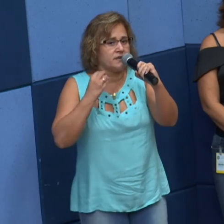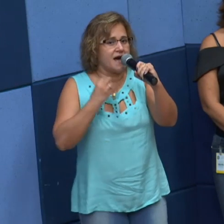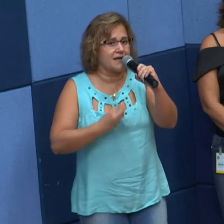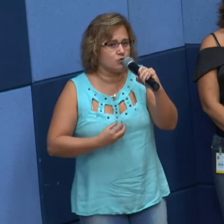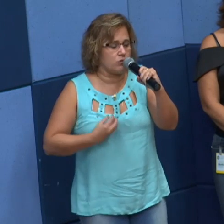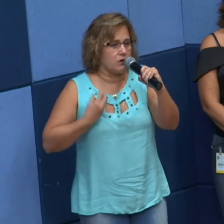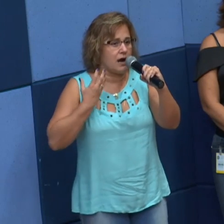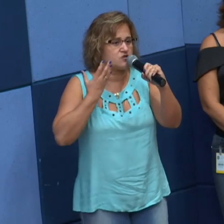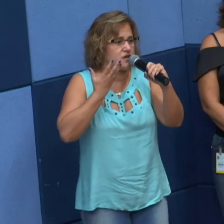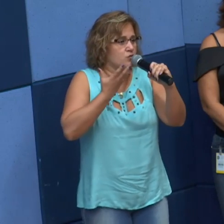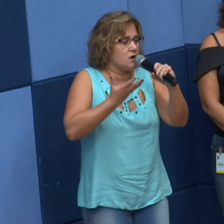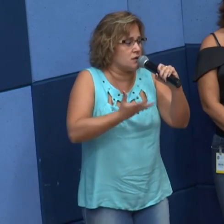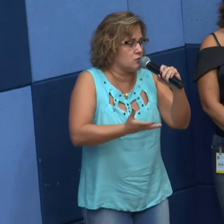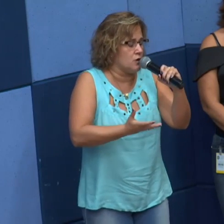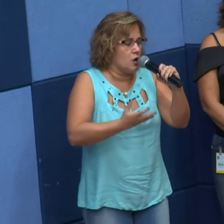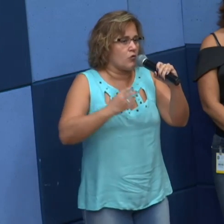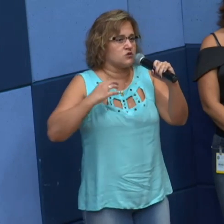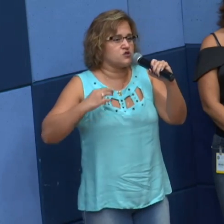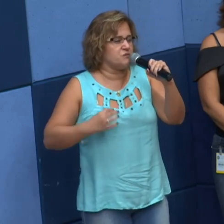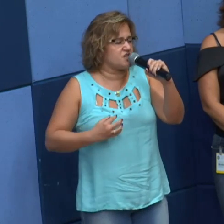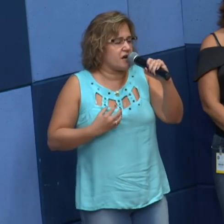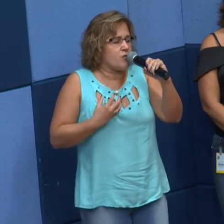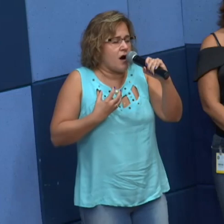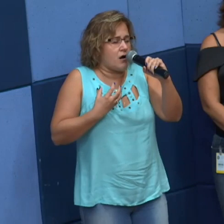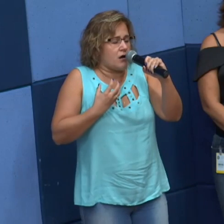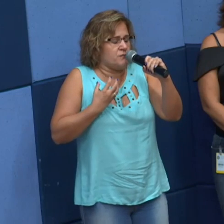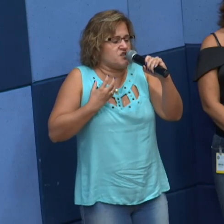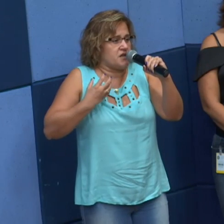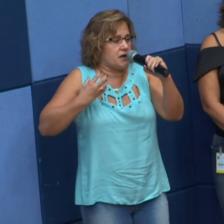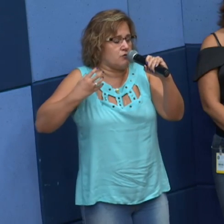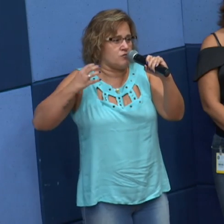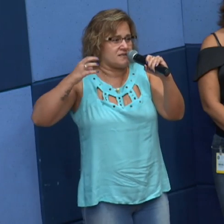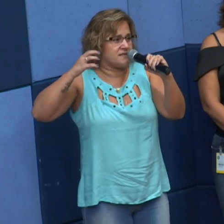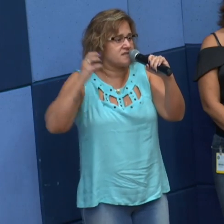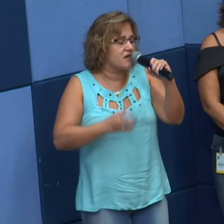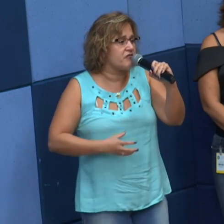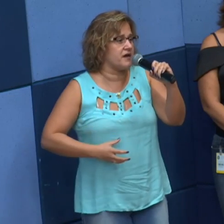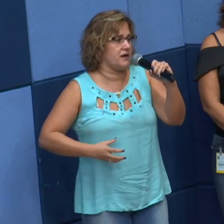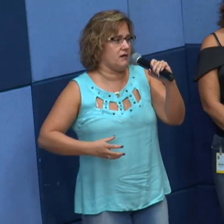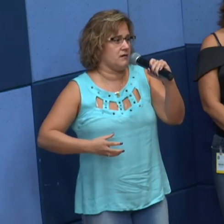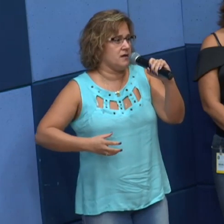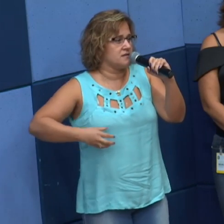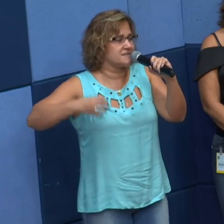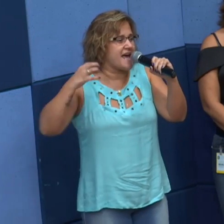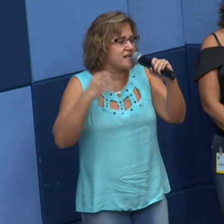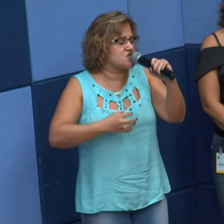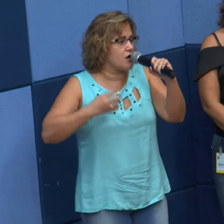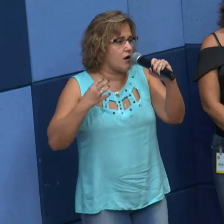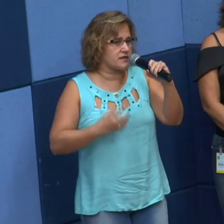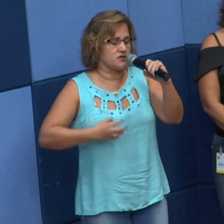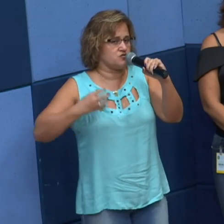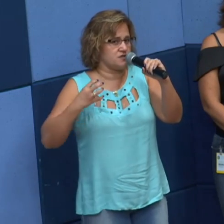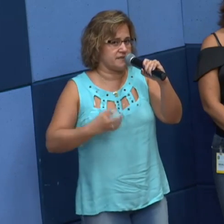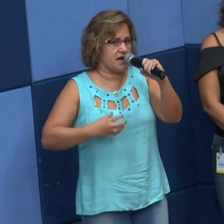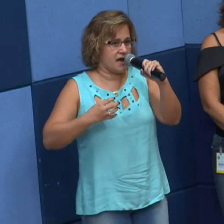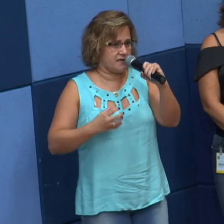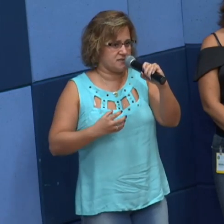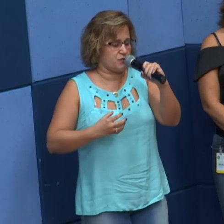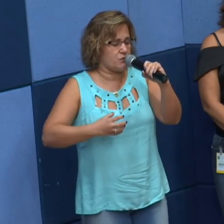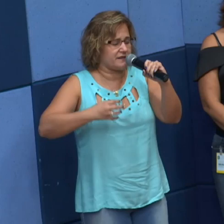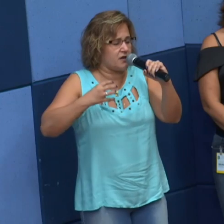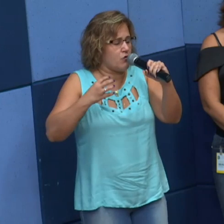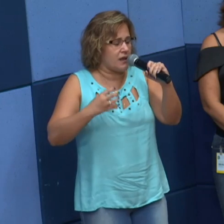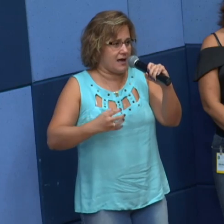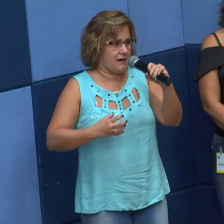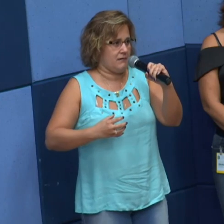É o cuidado ao ser humano. Quando me chegam numa sexta-feira, 7 ordens judiciais